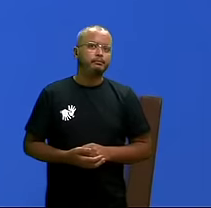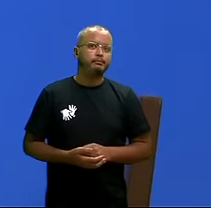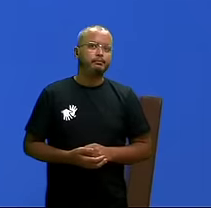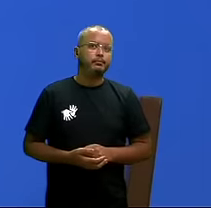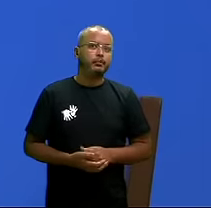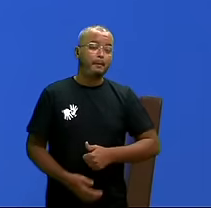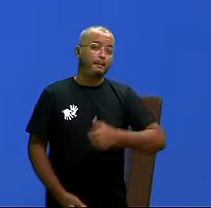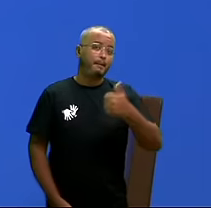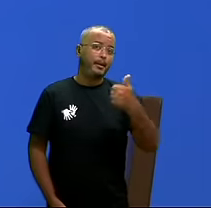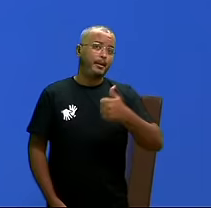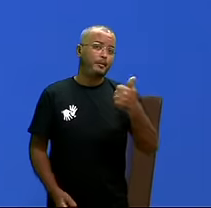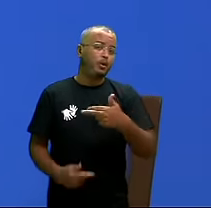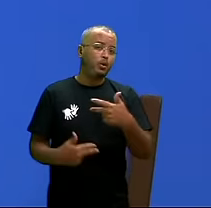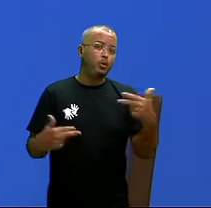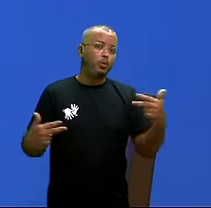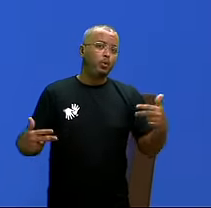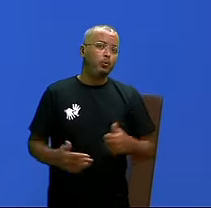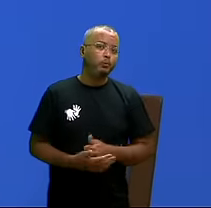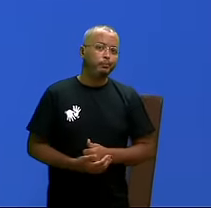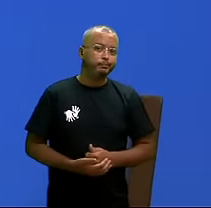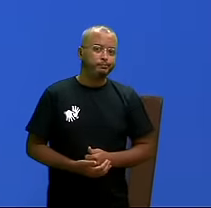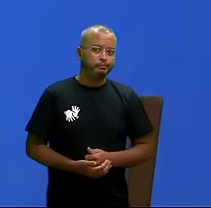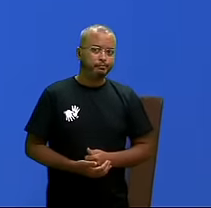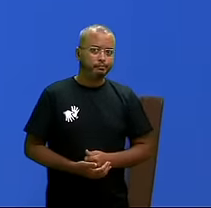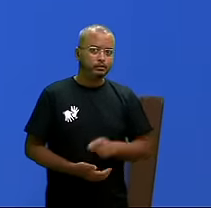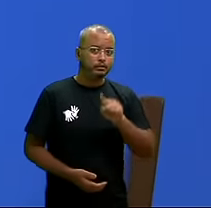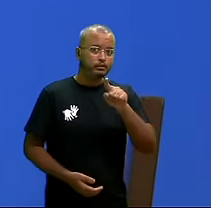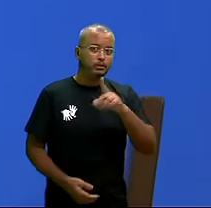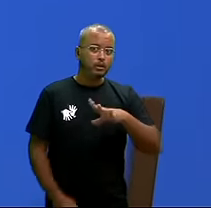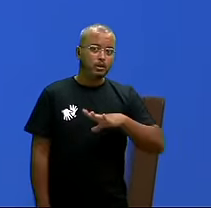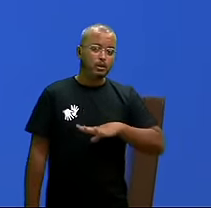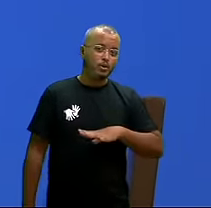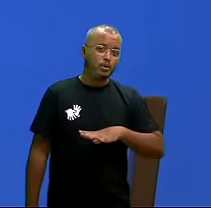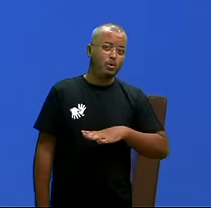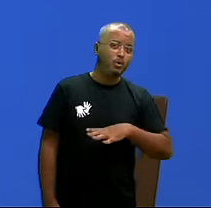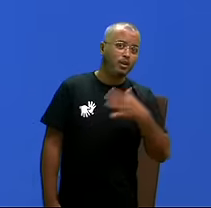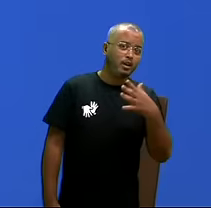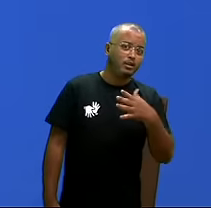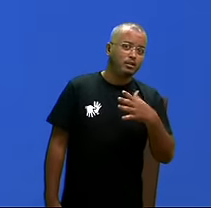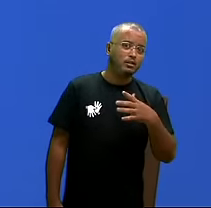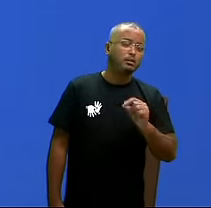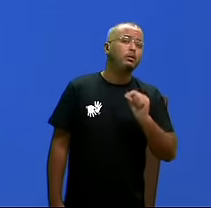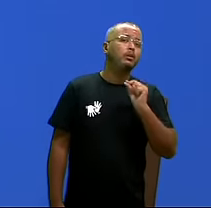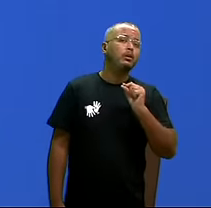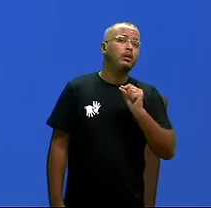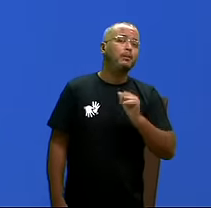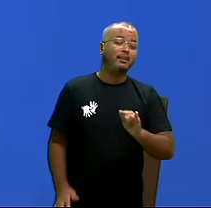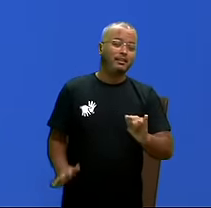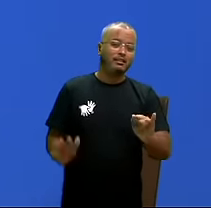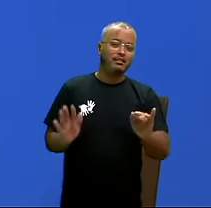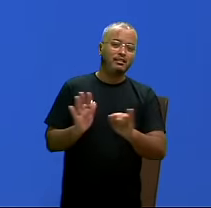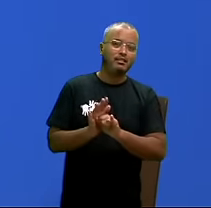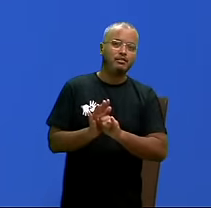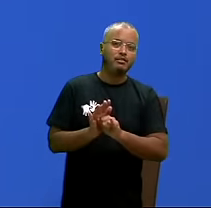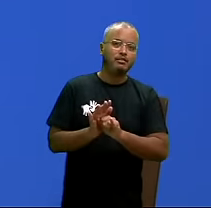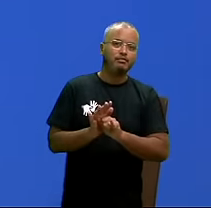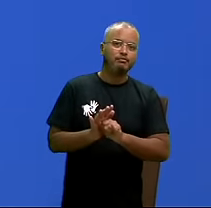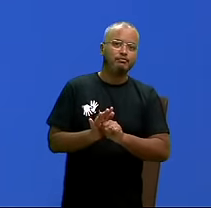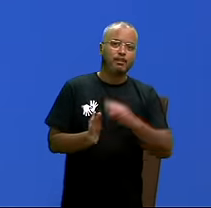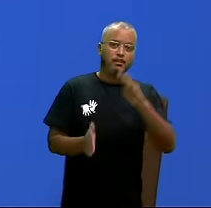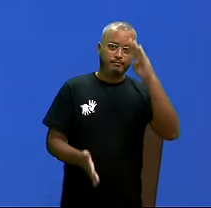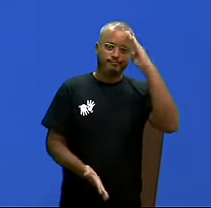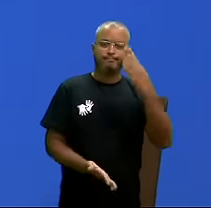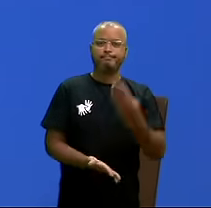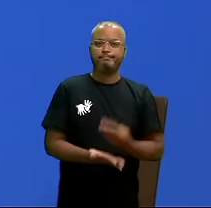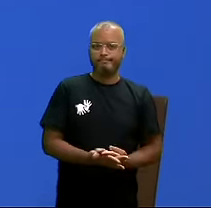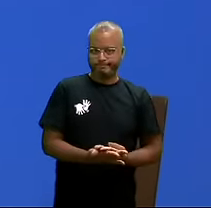A primeira coisa que você precisa: coragem para assumir tua identidade. Josué, eu não preciso